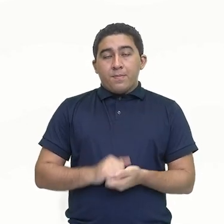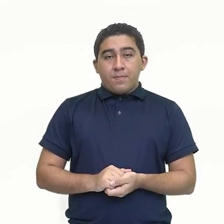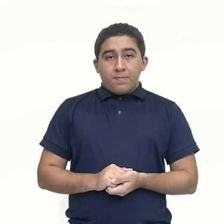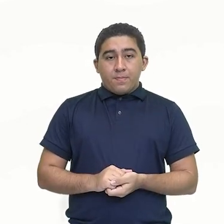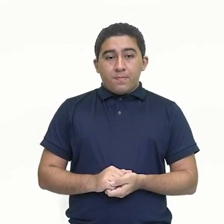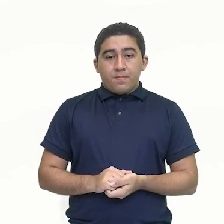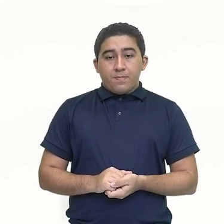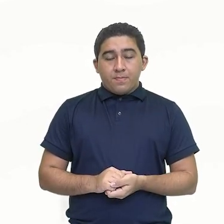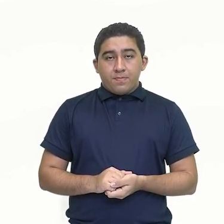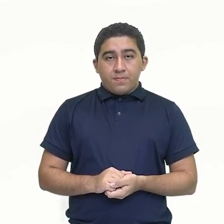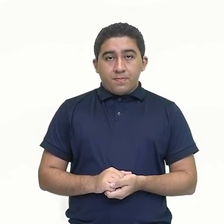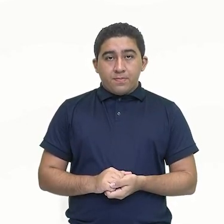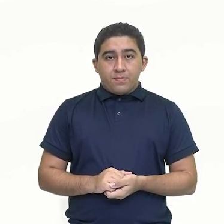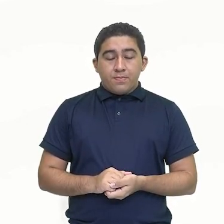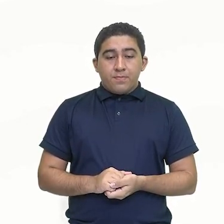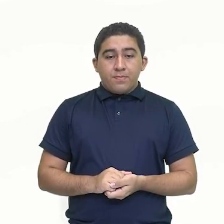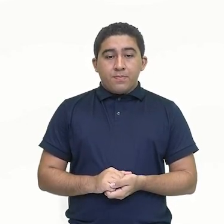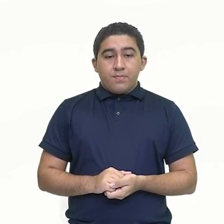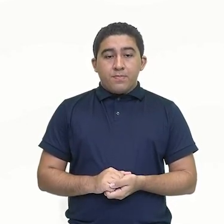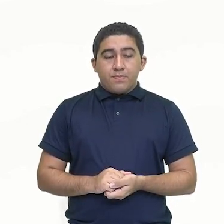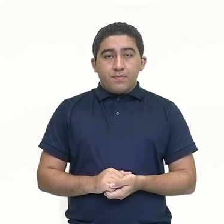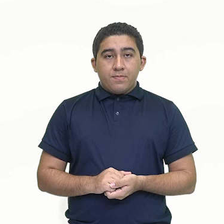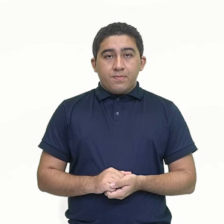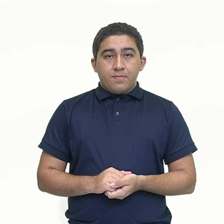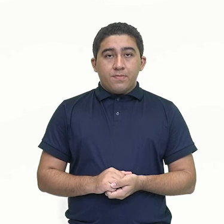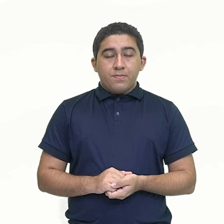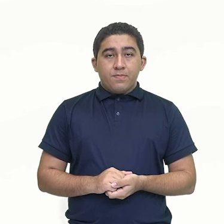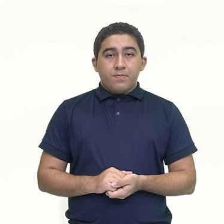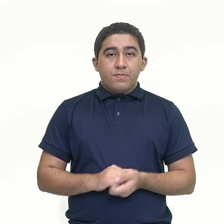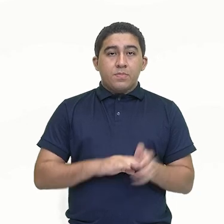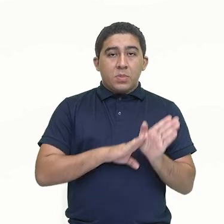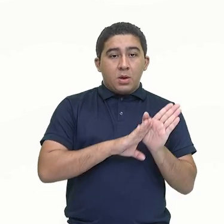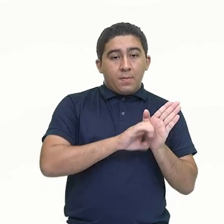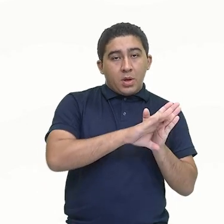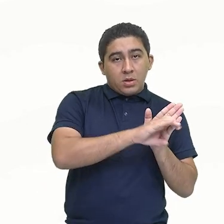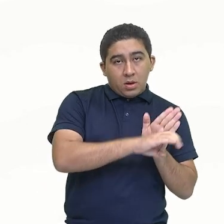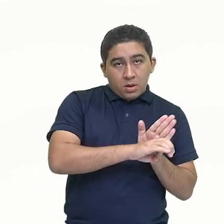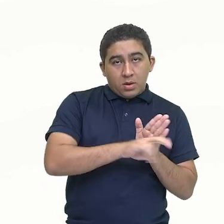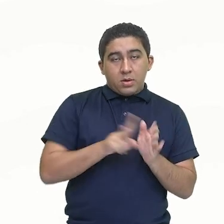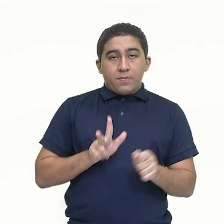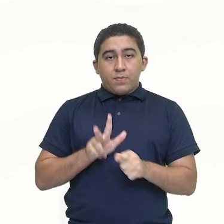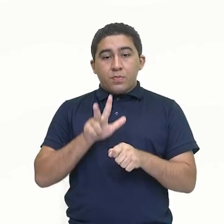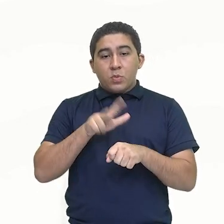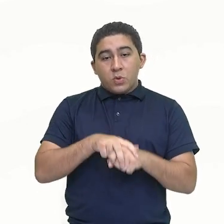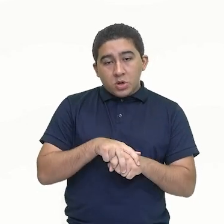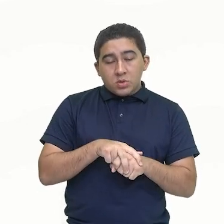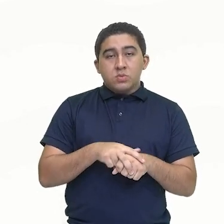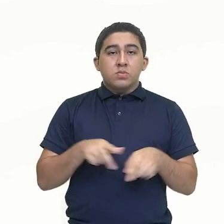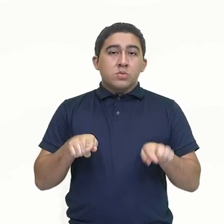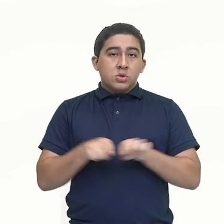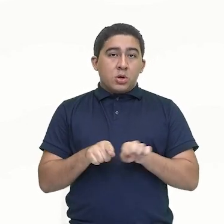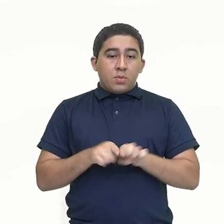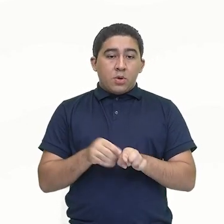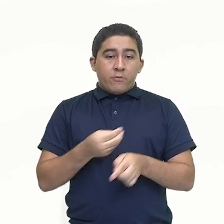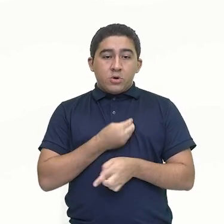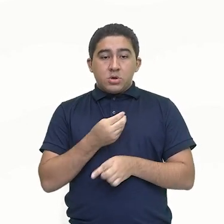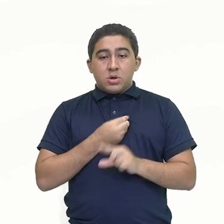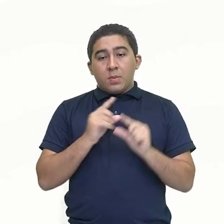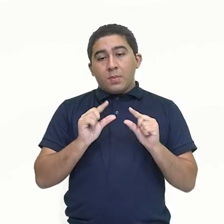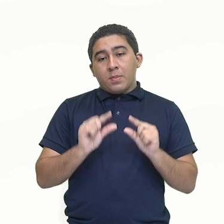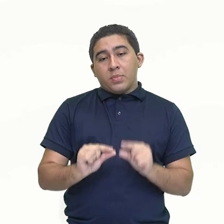aqui iniciando pelas bactérias, agora sim pelos vírus, podem ser protozoários e